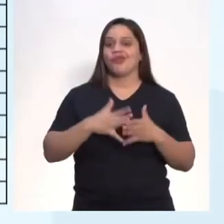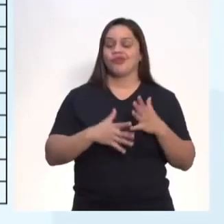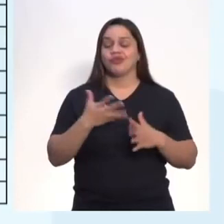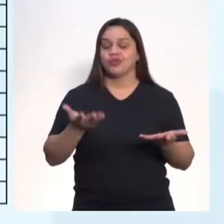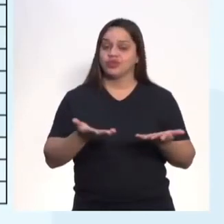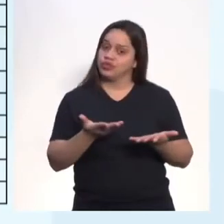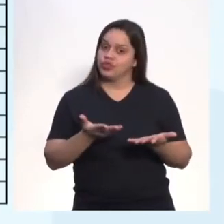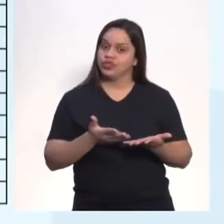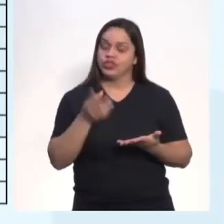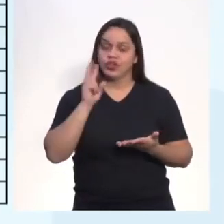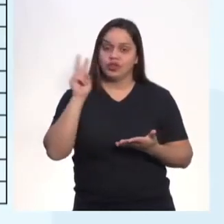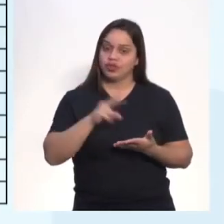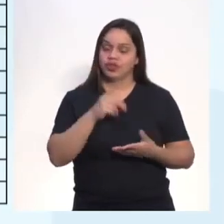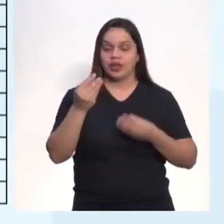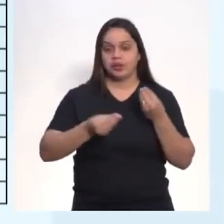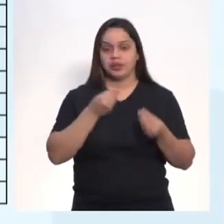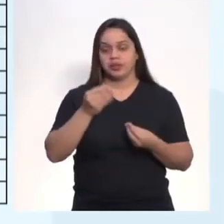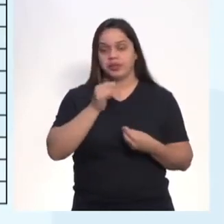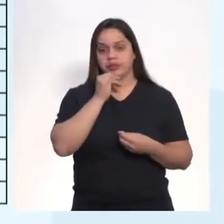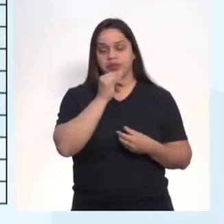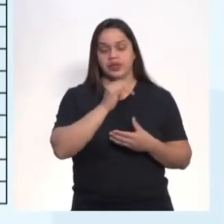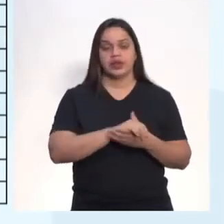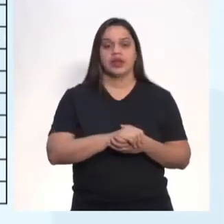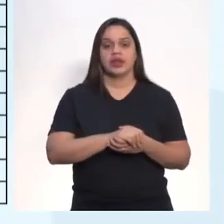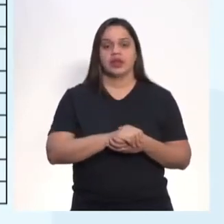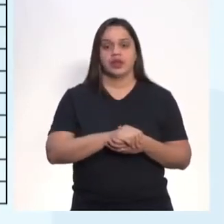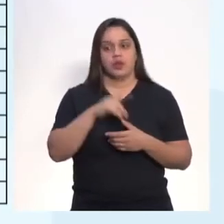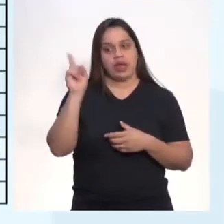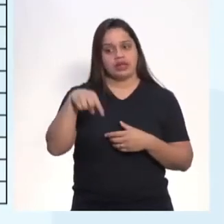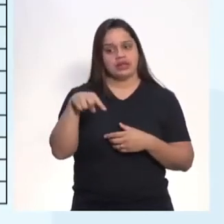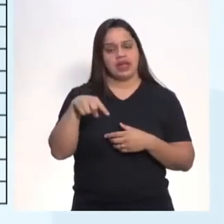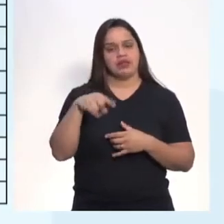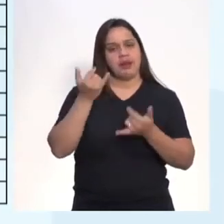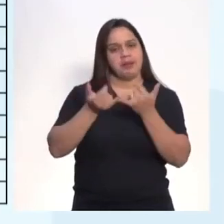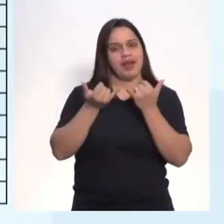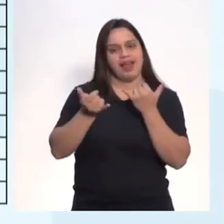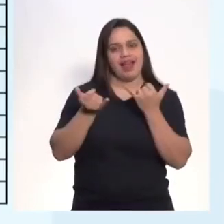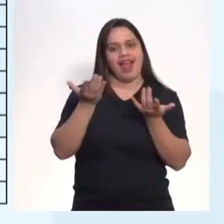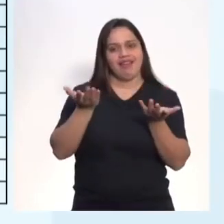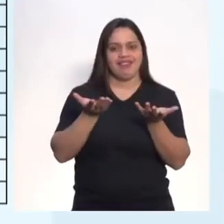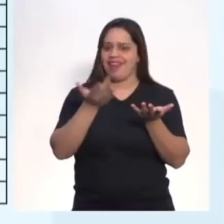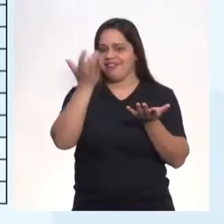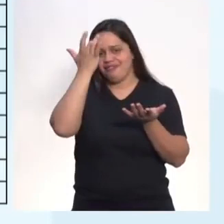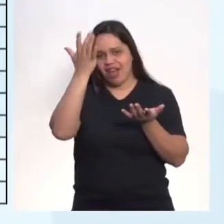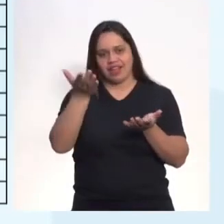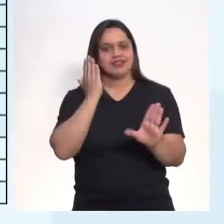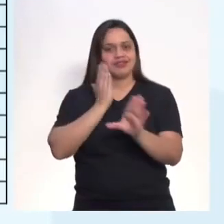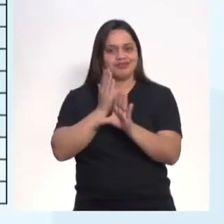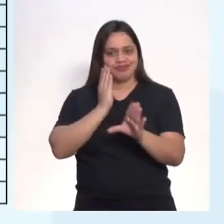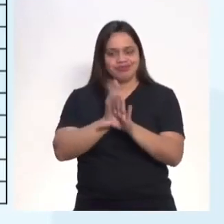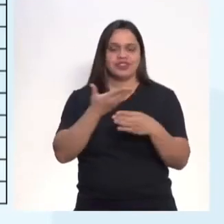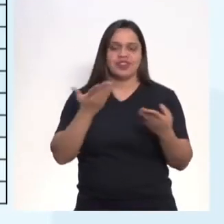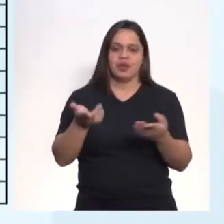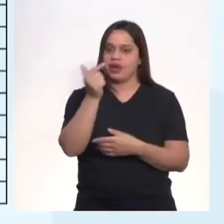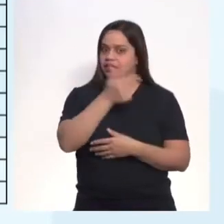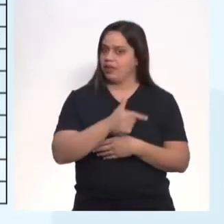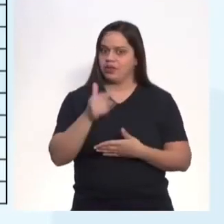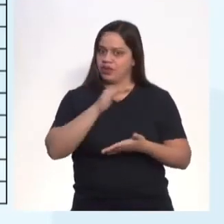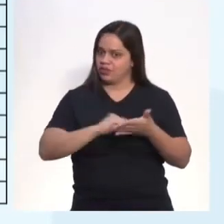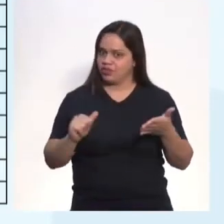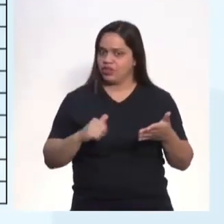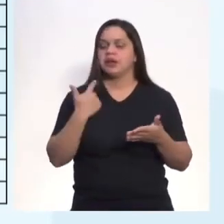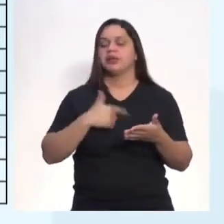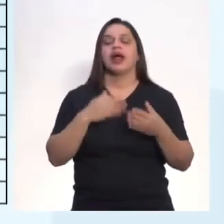justamente, quando a gente vê o acento, às vezes fica muito fácil de identificar. Então, às vezes, eles deixam sem,